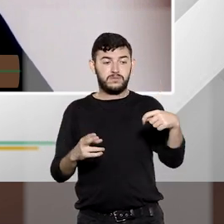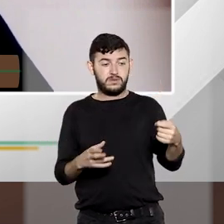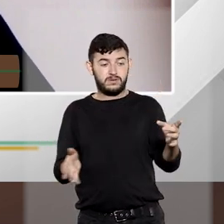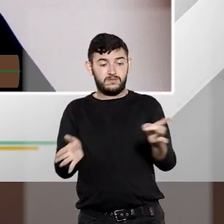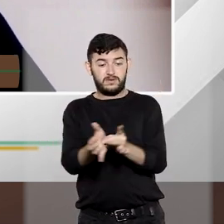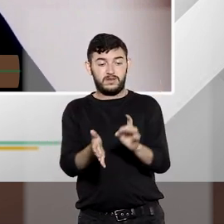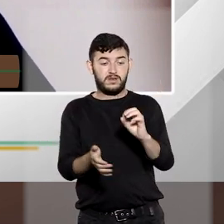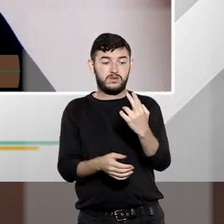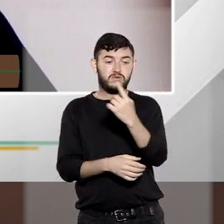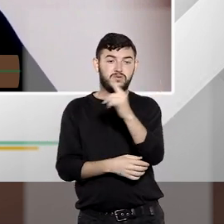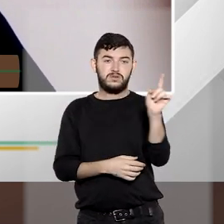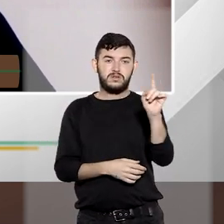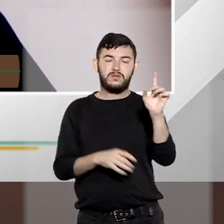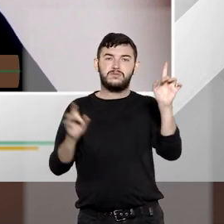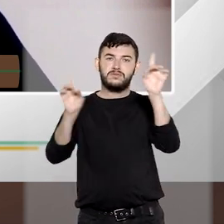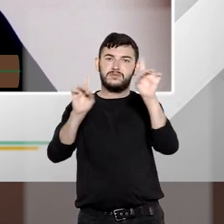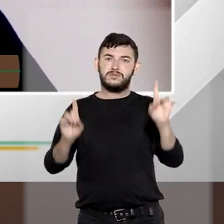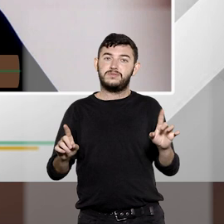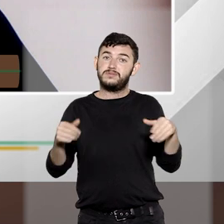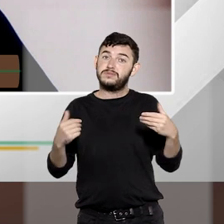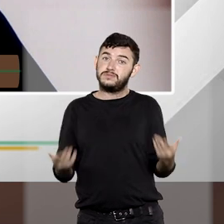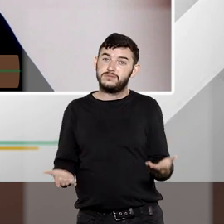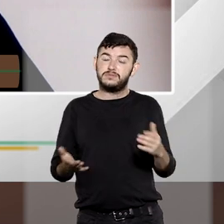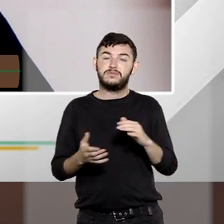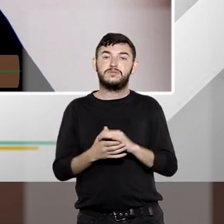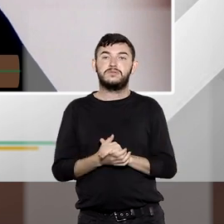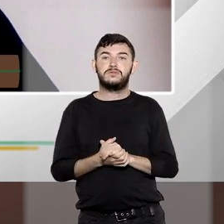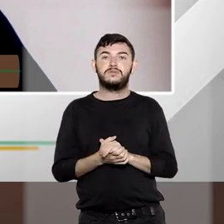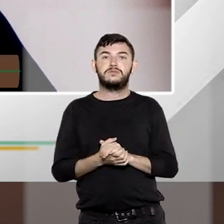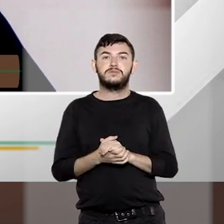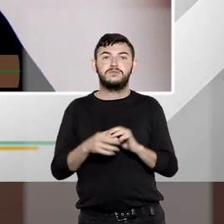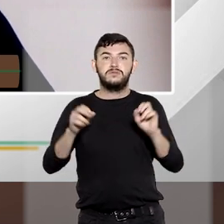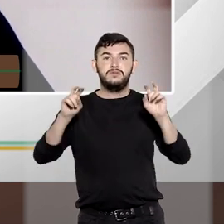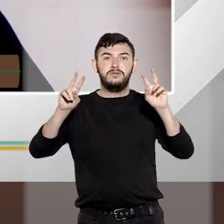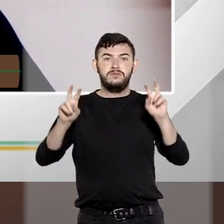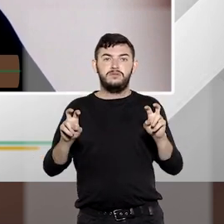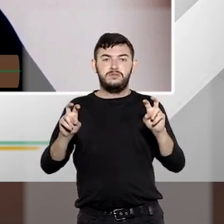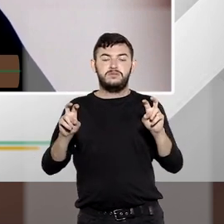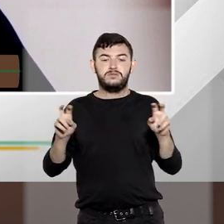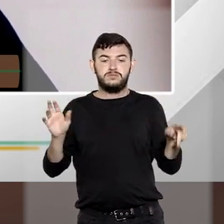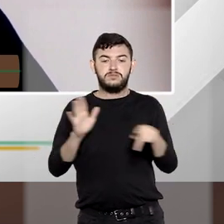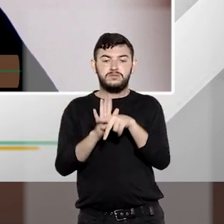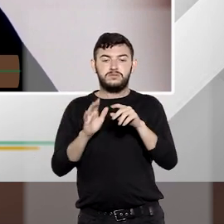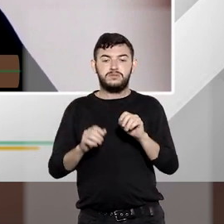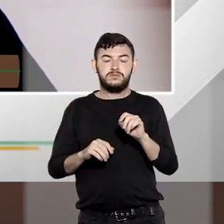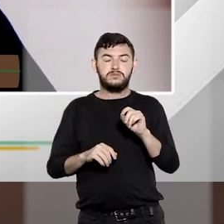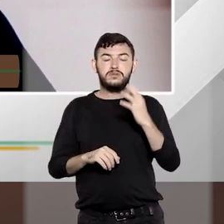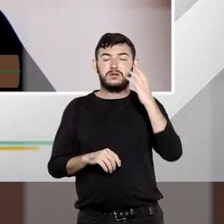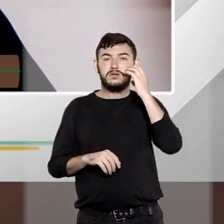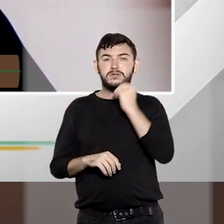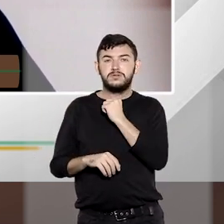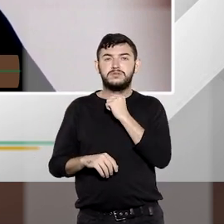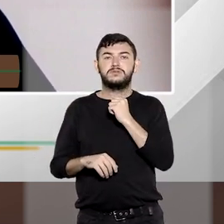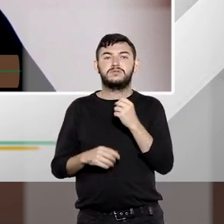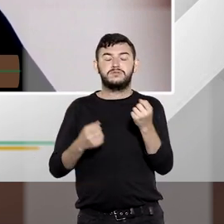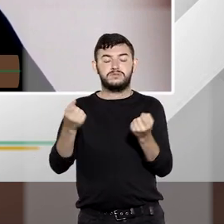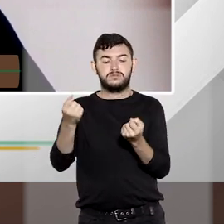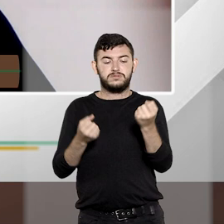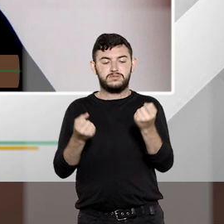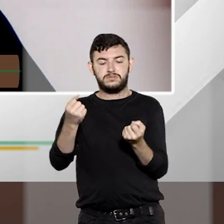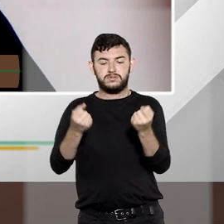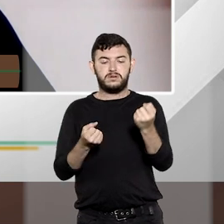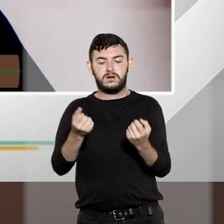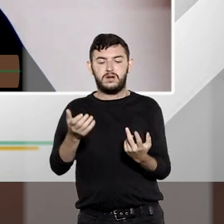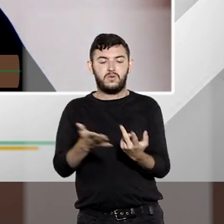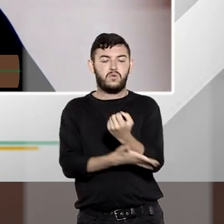não uma deficiência, né? Então, assim, essa questão de adquirir o veículo por uma